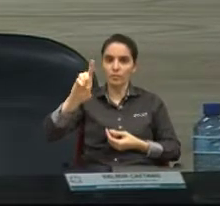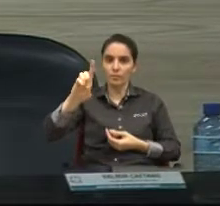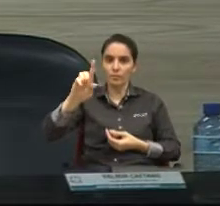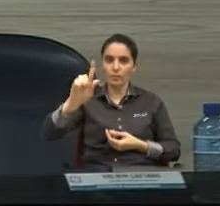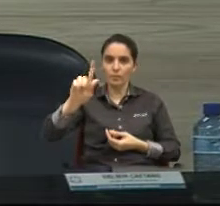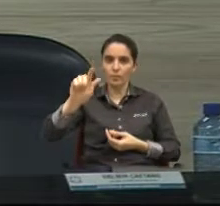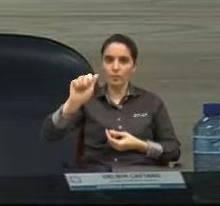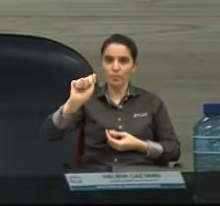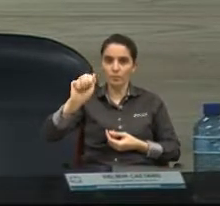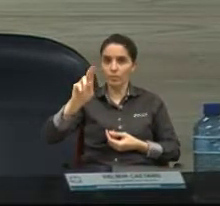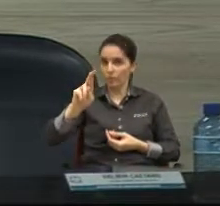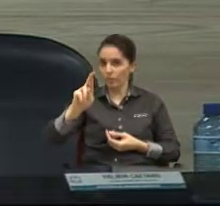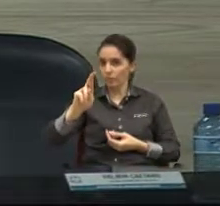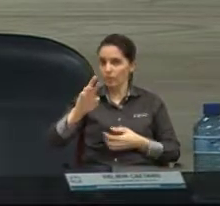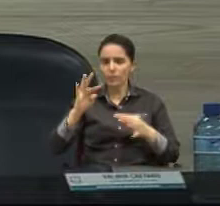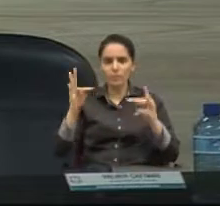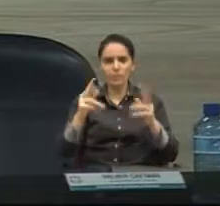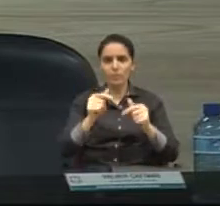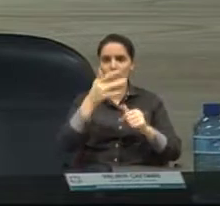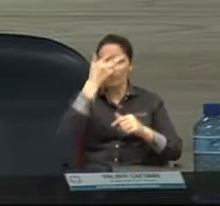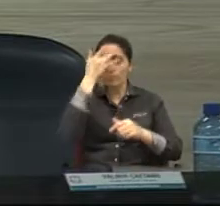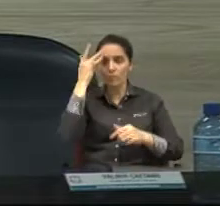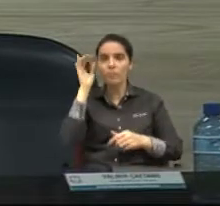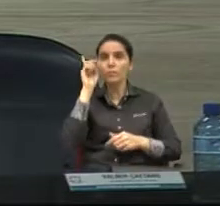todo mundo.